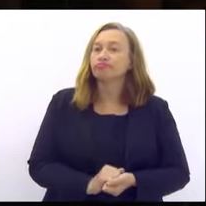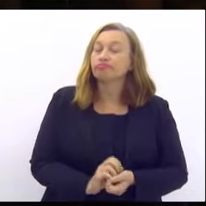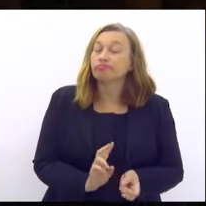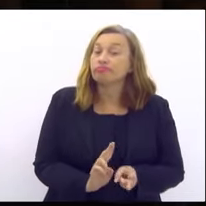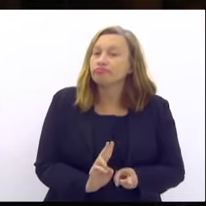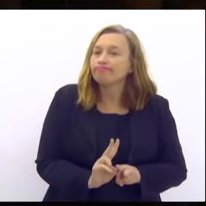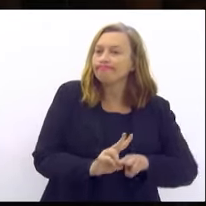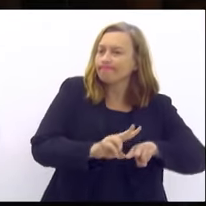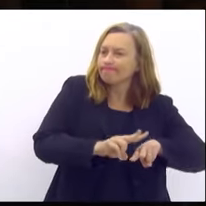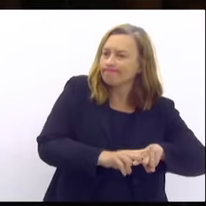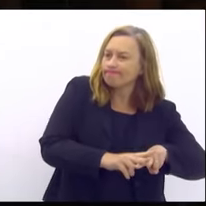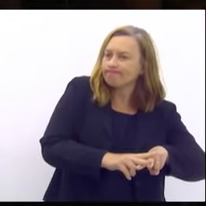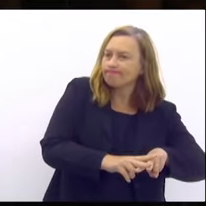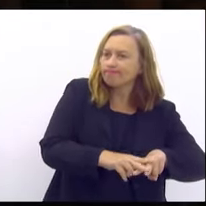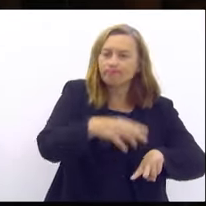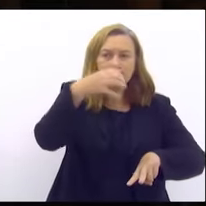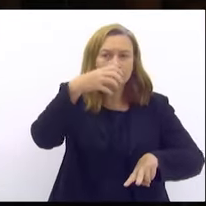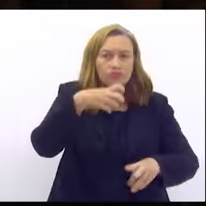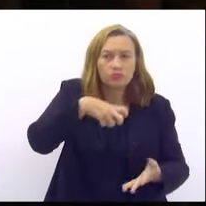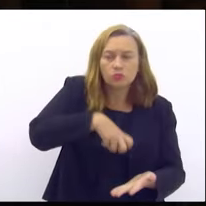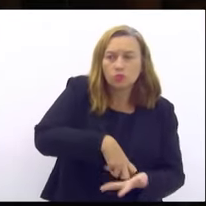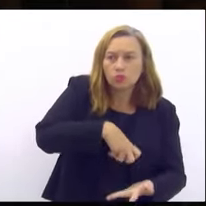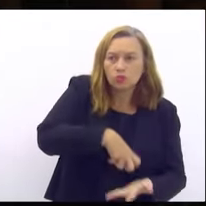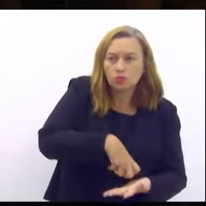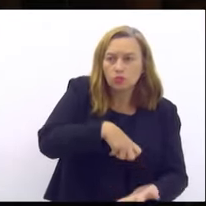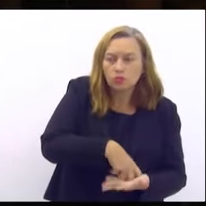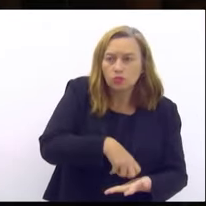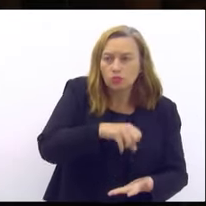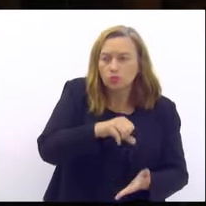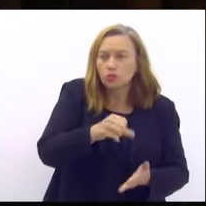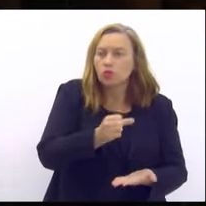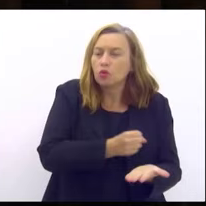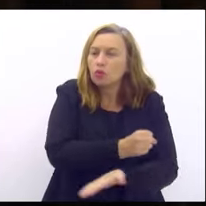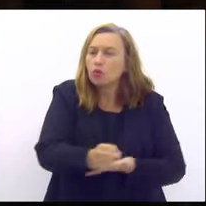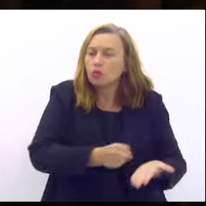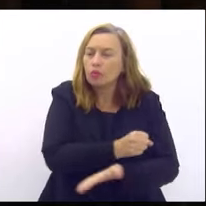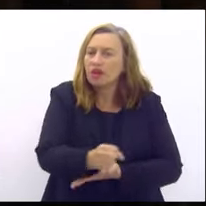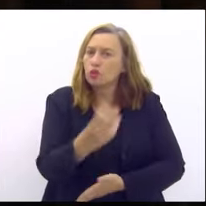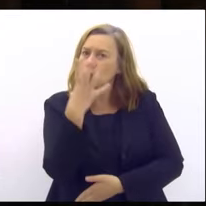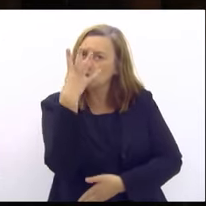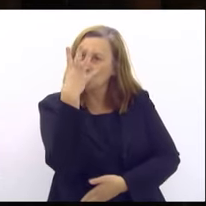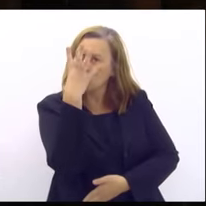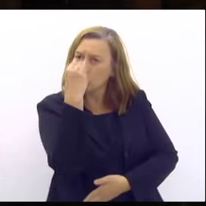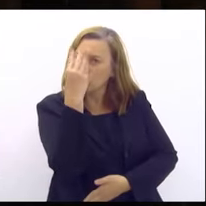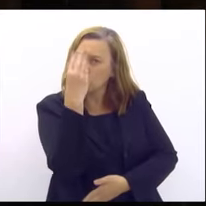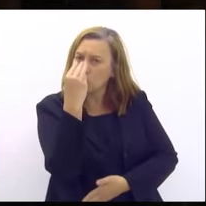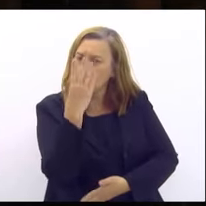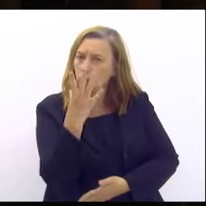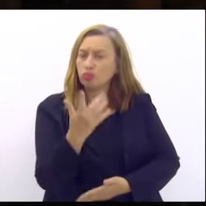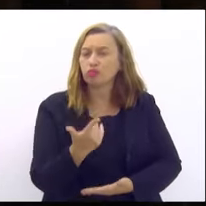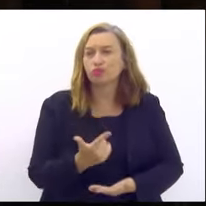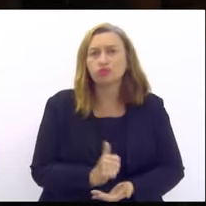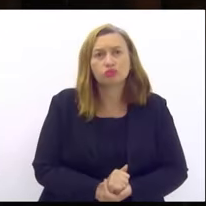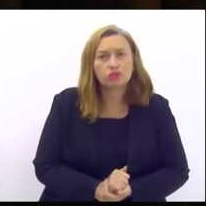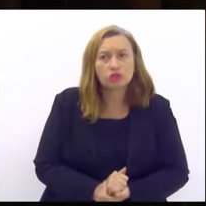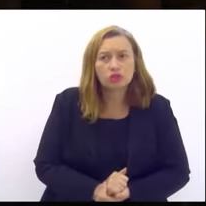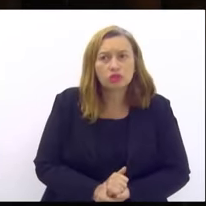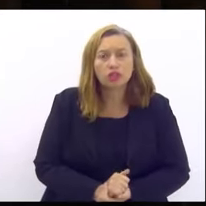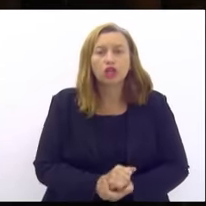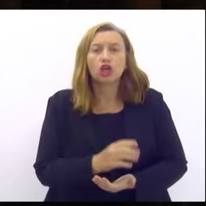presas condenadas com base somente num reconhecimento fotográfico e que essa